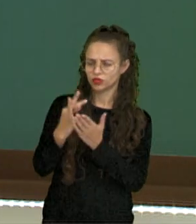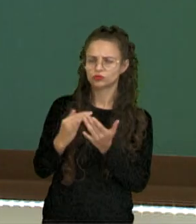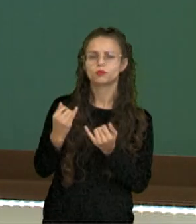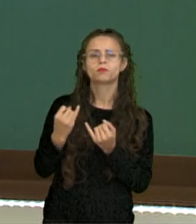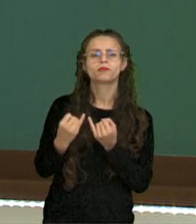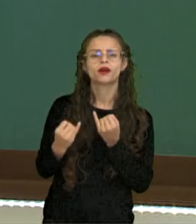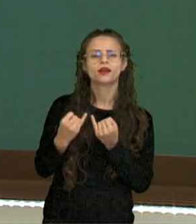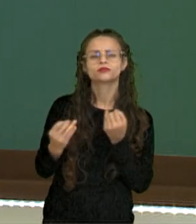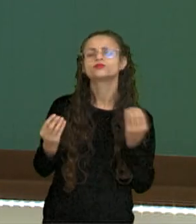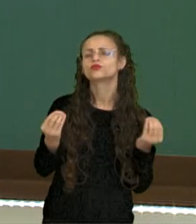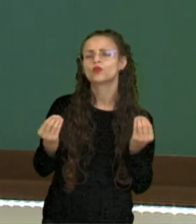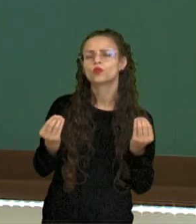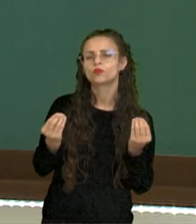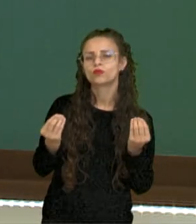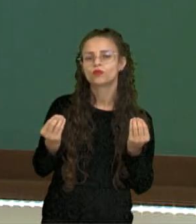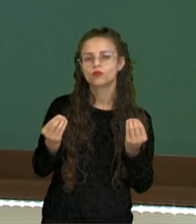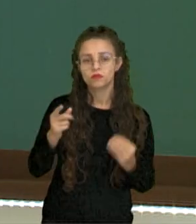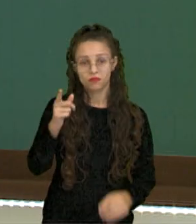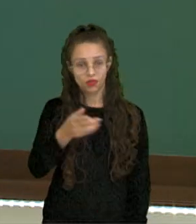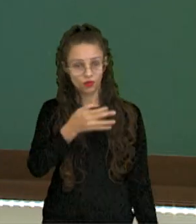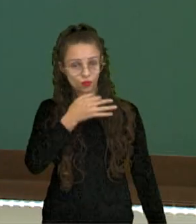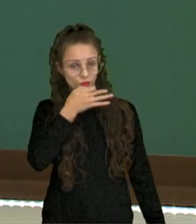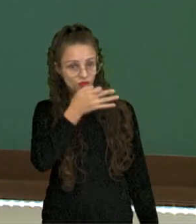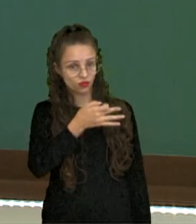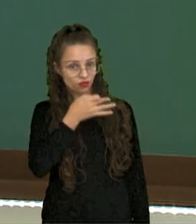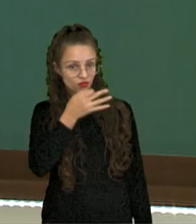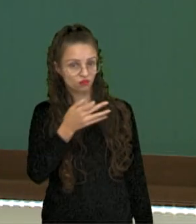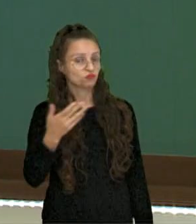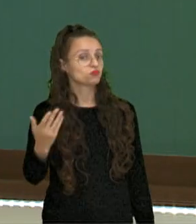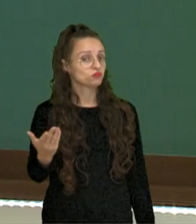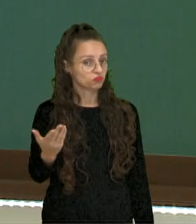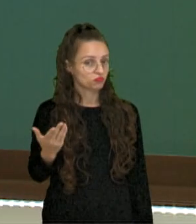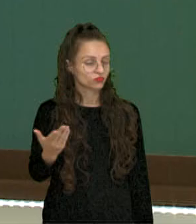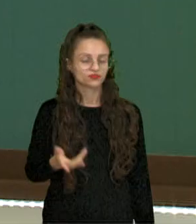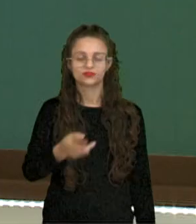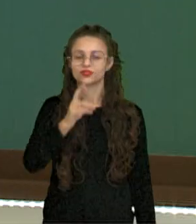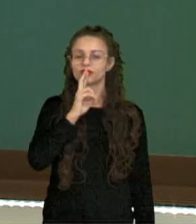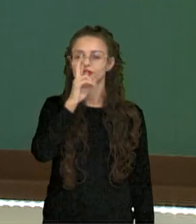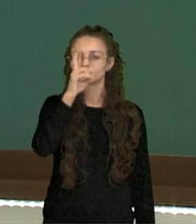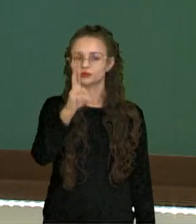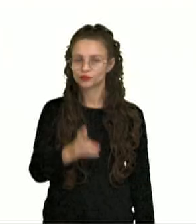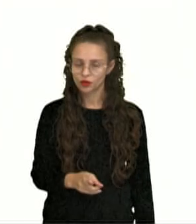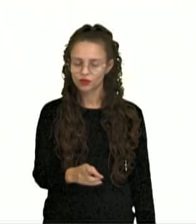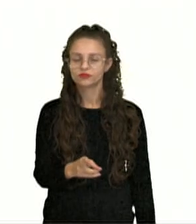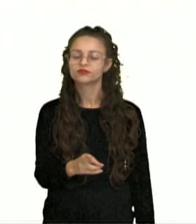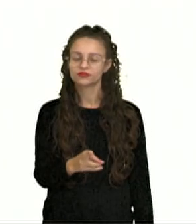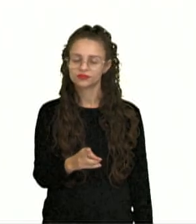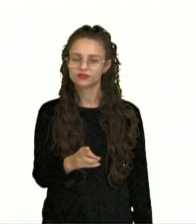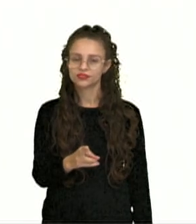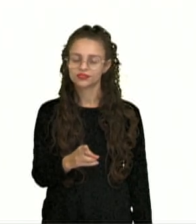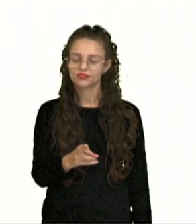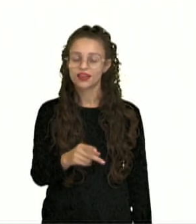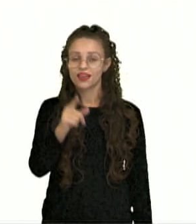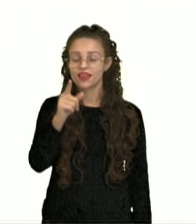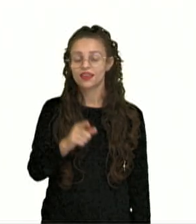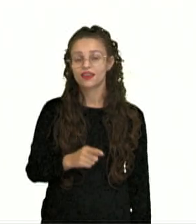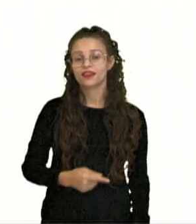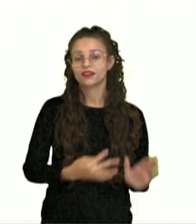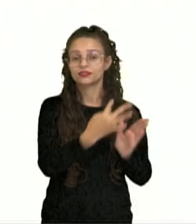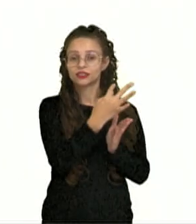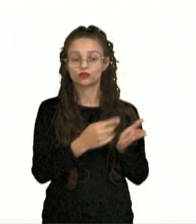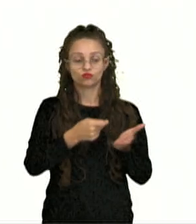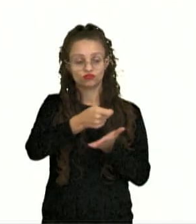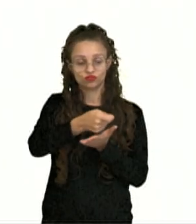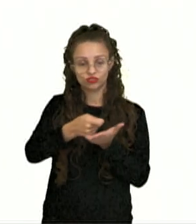assemelha-se? É de opinião, tal, resposta, o texto dissertativo